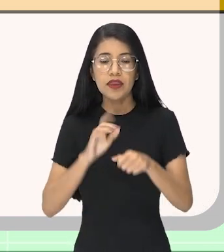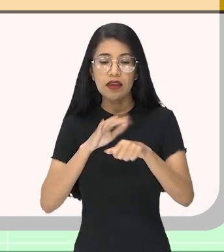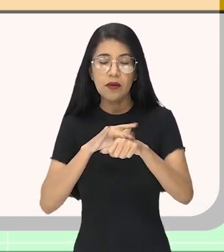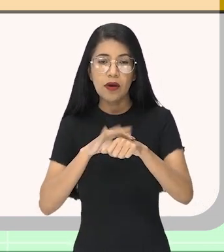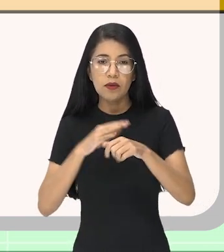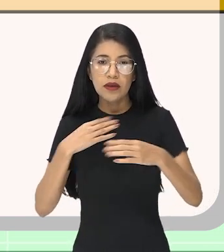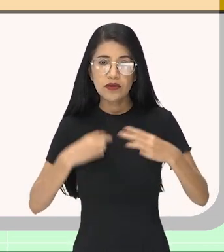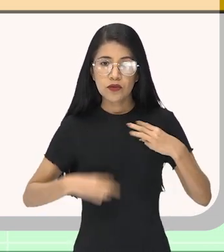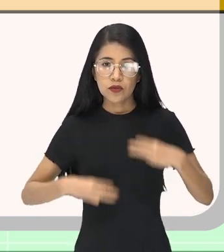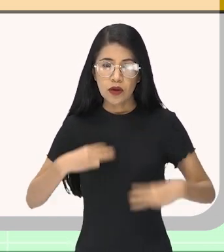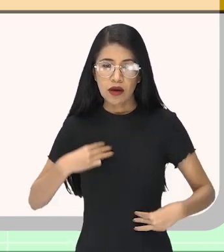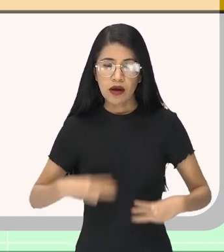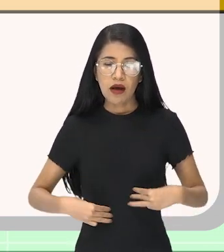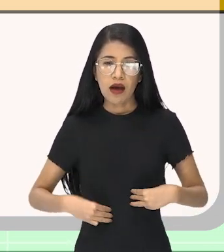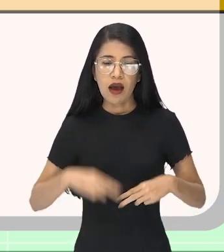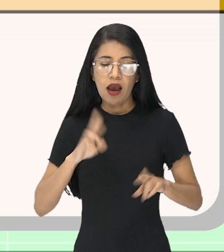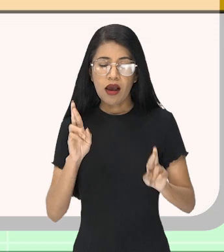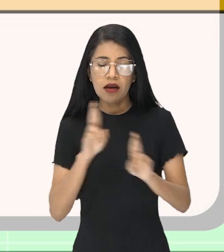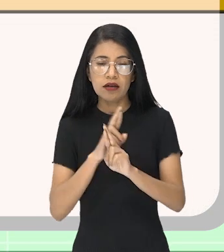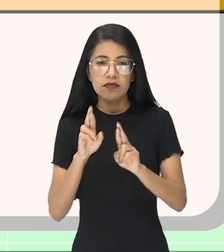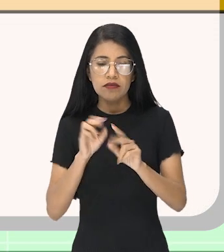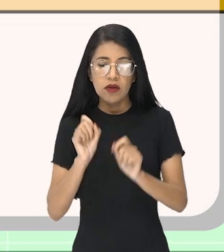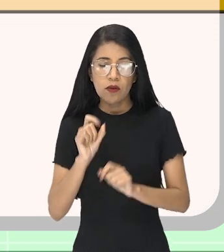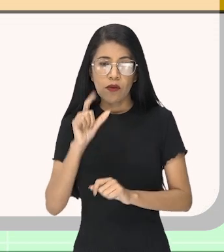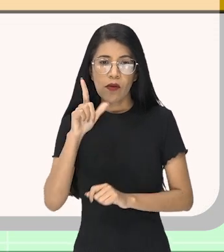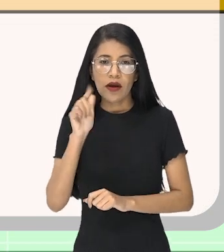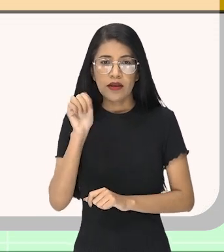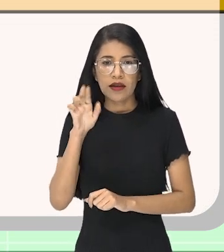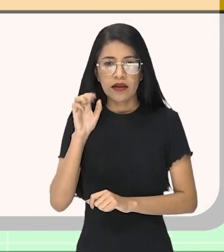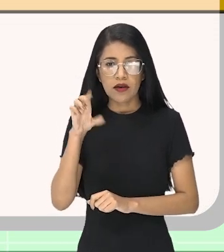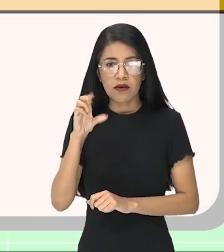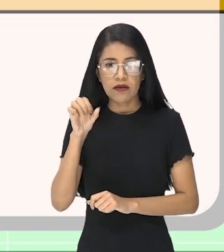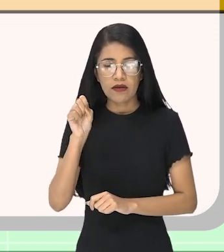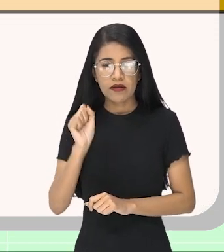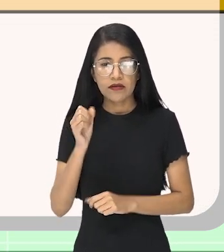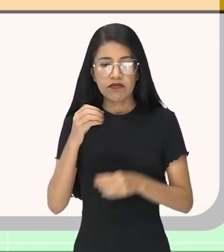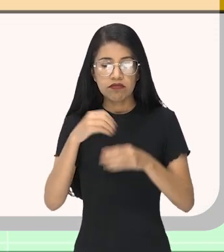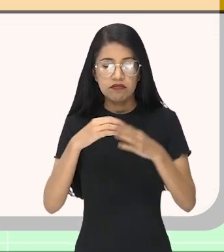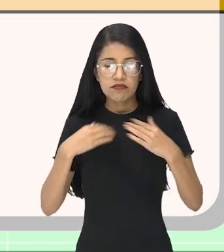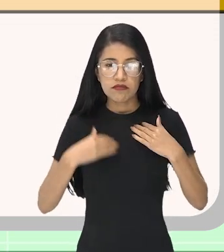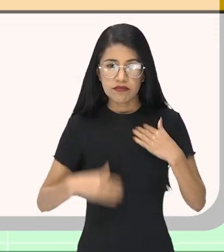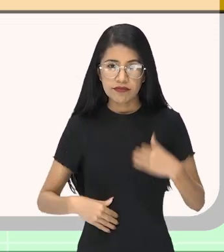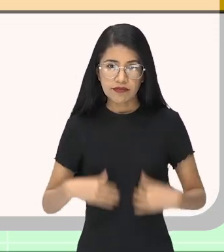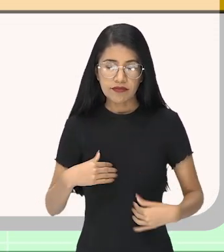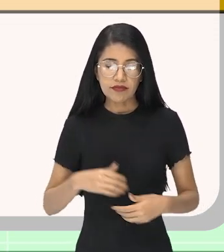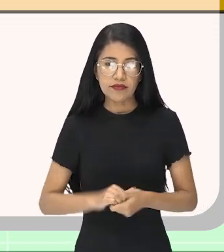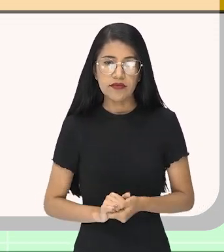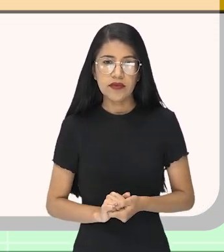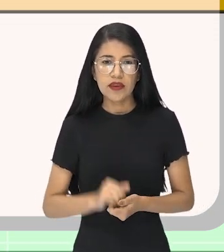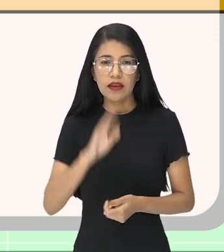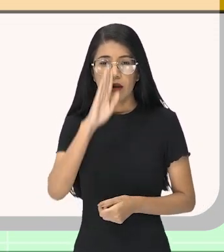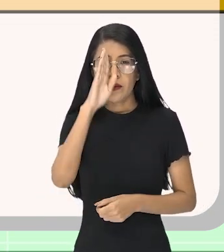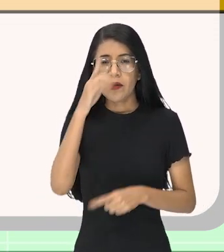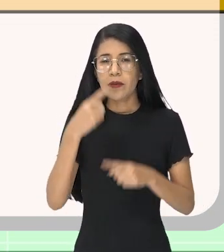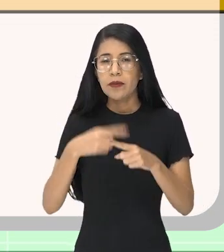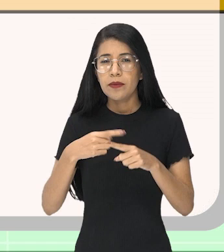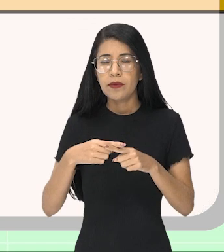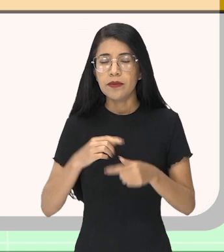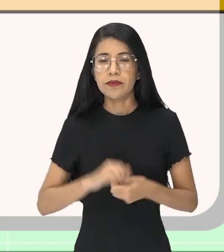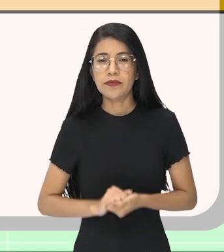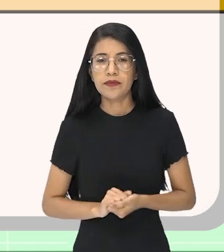metabólica relacionada ao aumento da glicose no organismo. Isso se dá principalmente